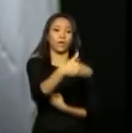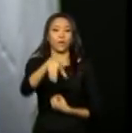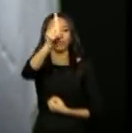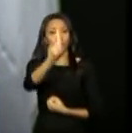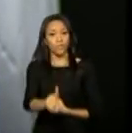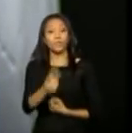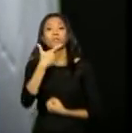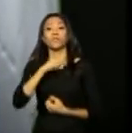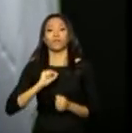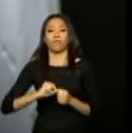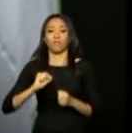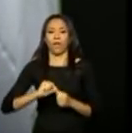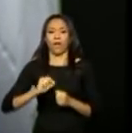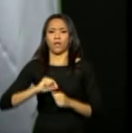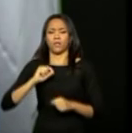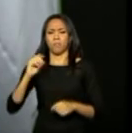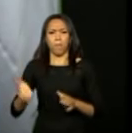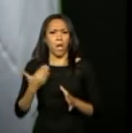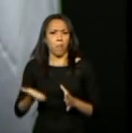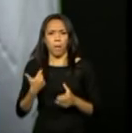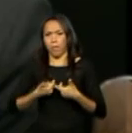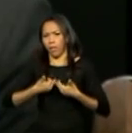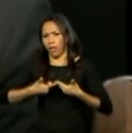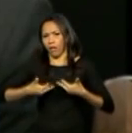dos autores no Brasil.